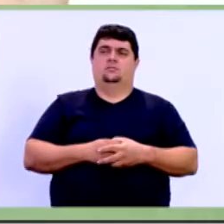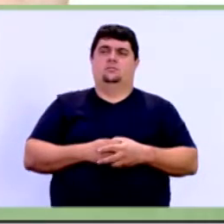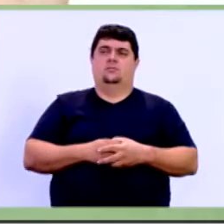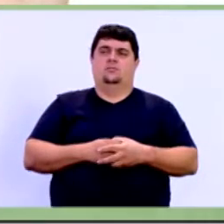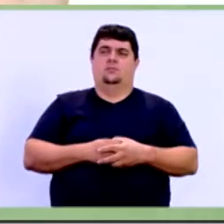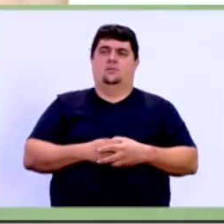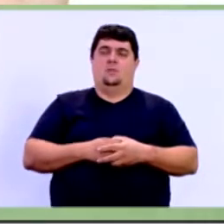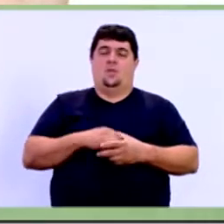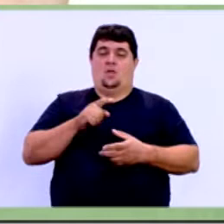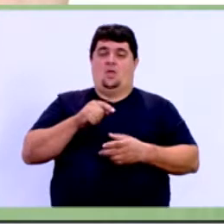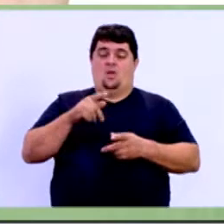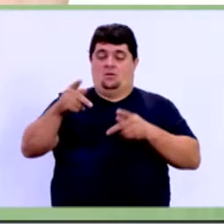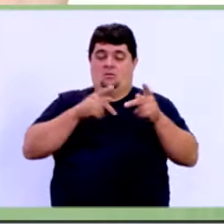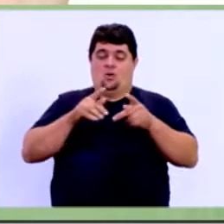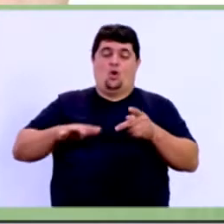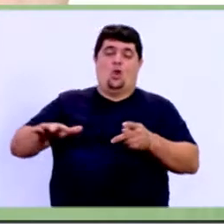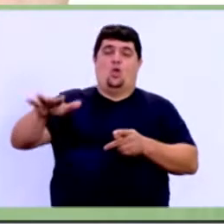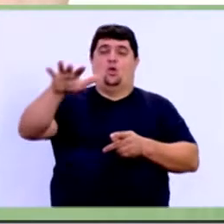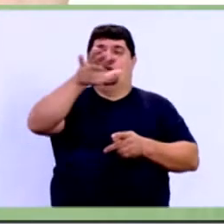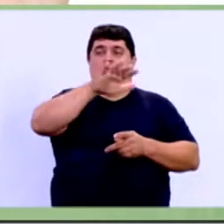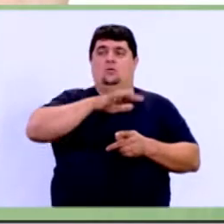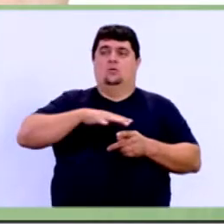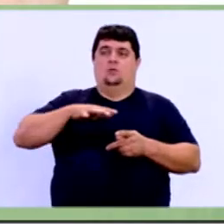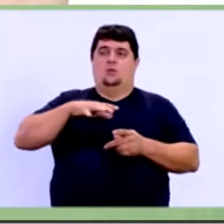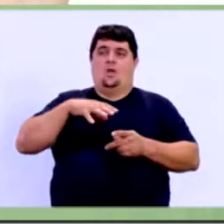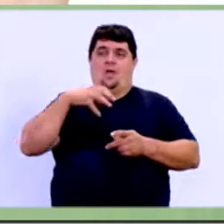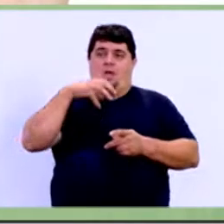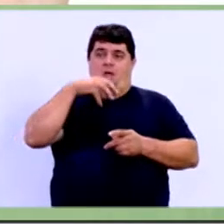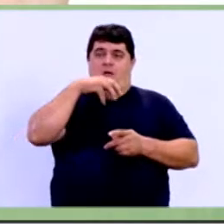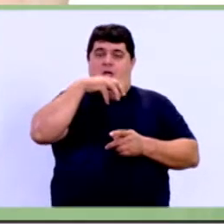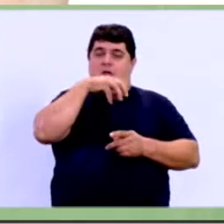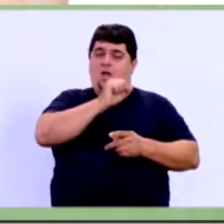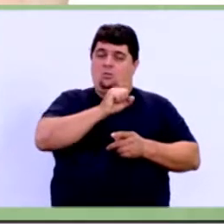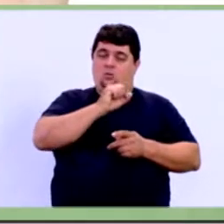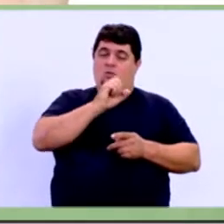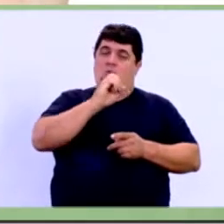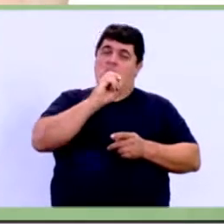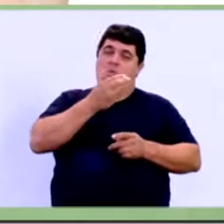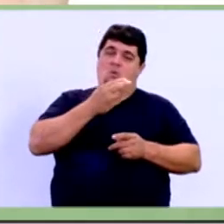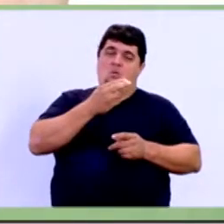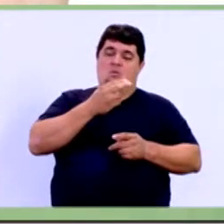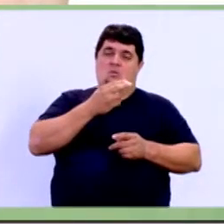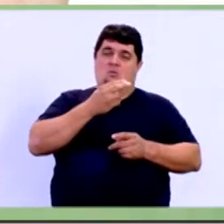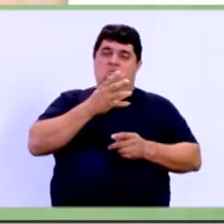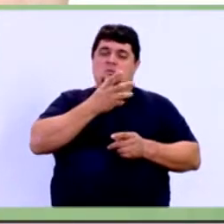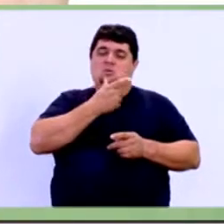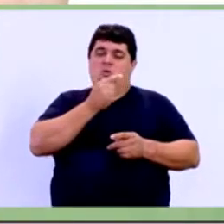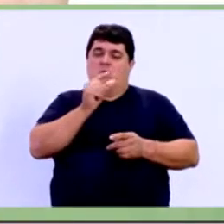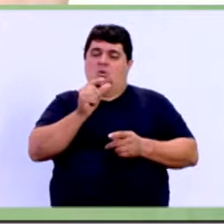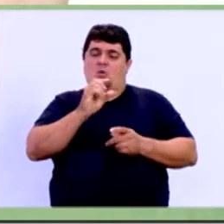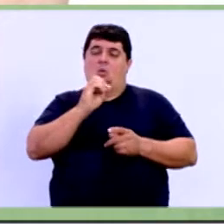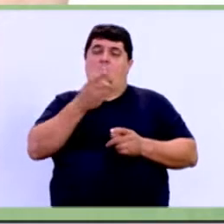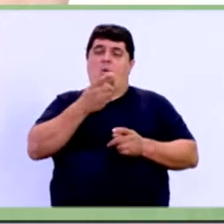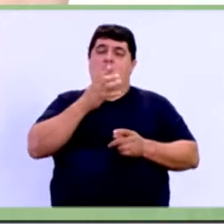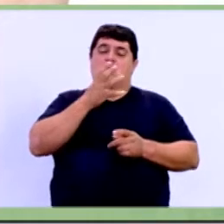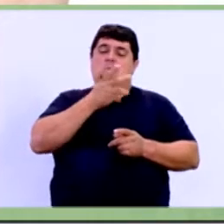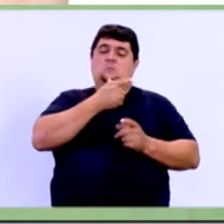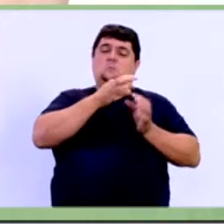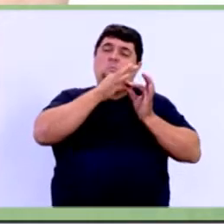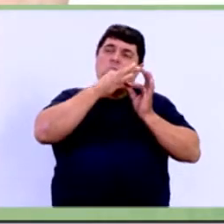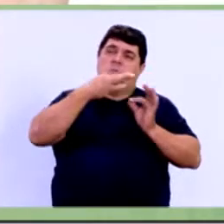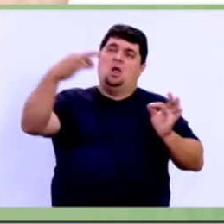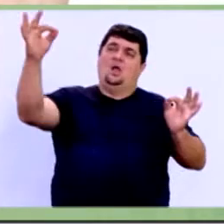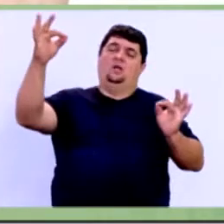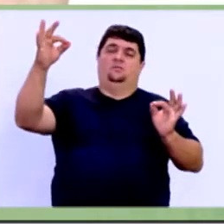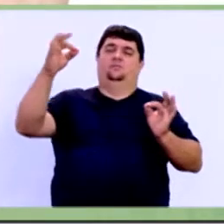planejamento global, a curto, a médio, a longo prazo, né? Então,